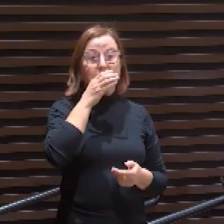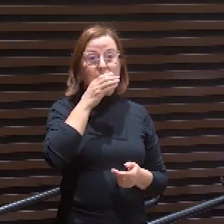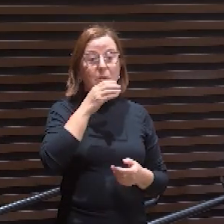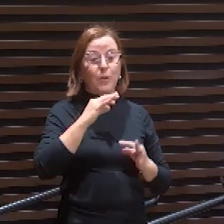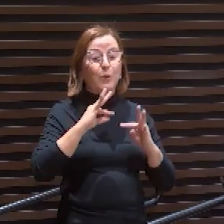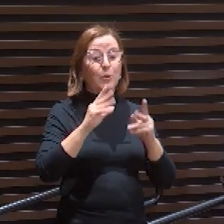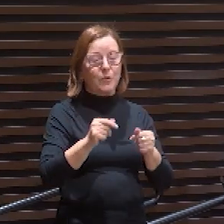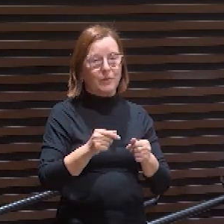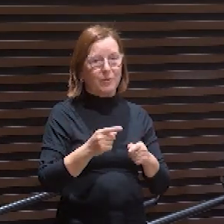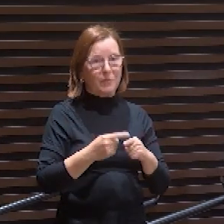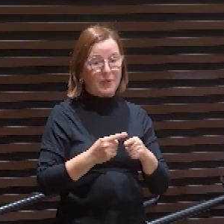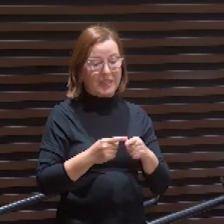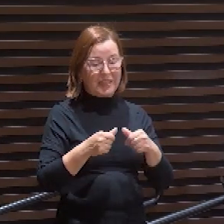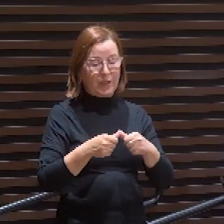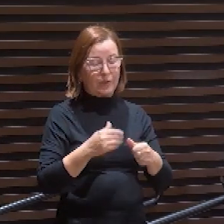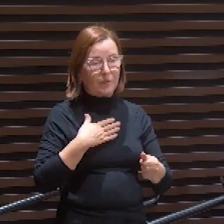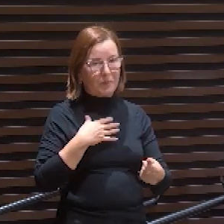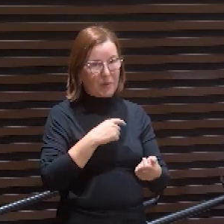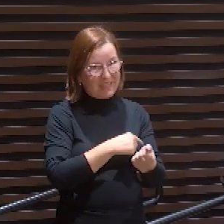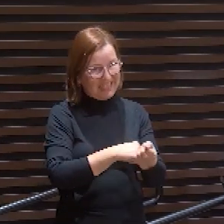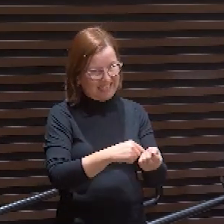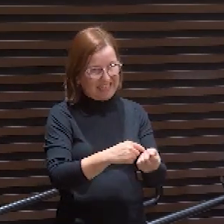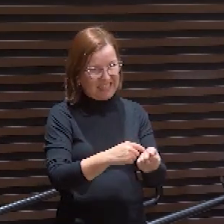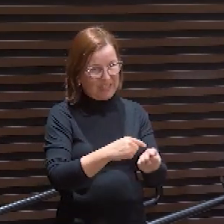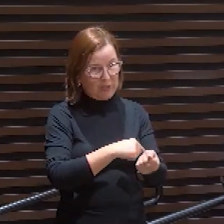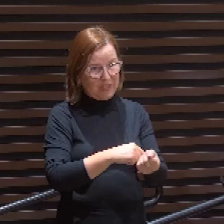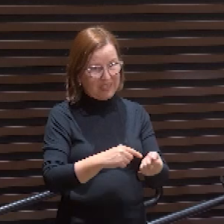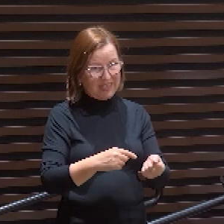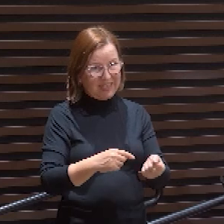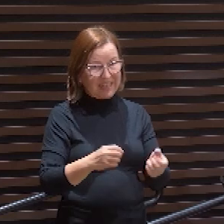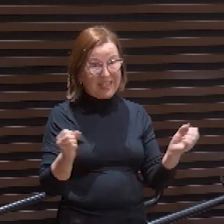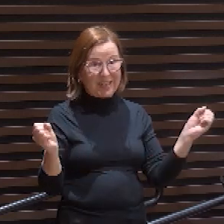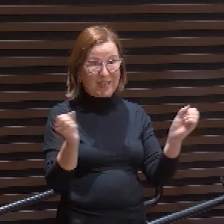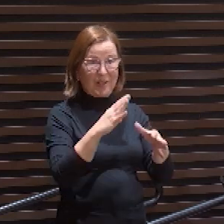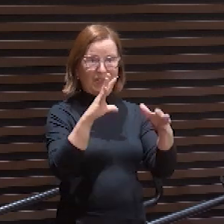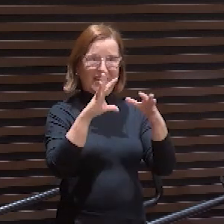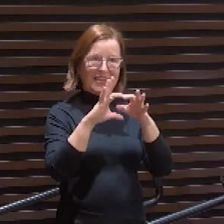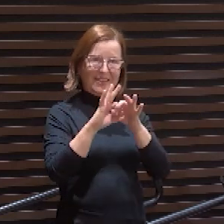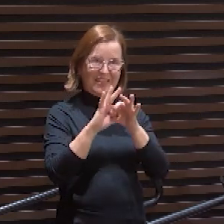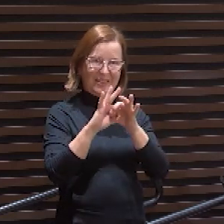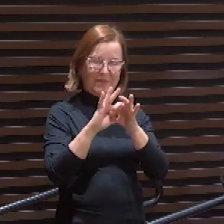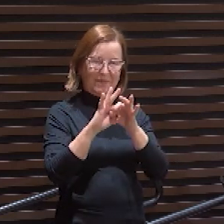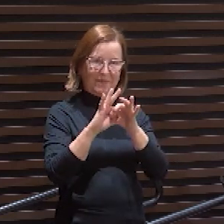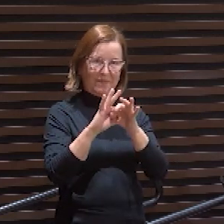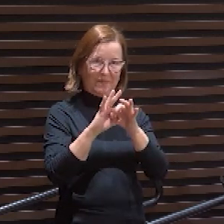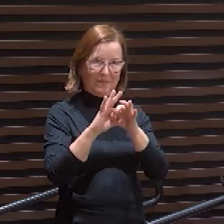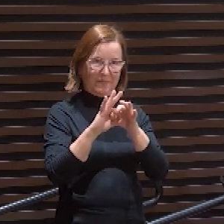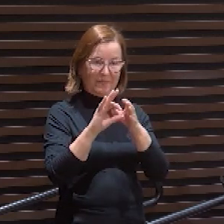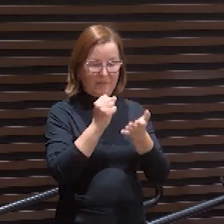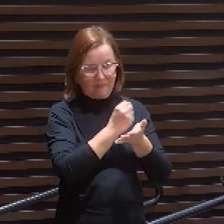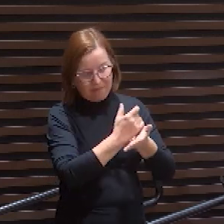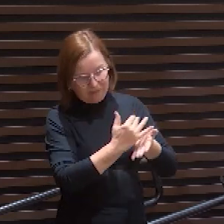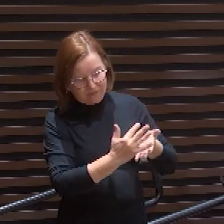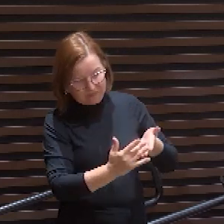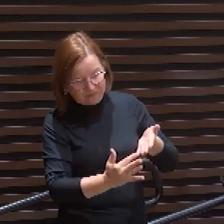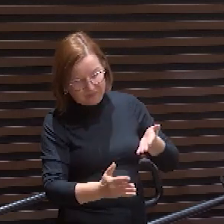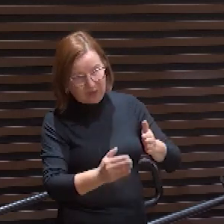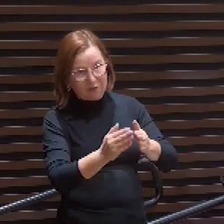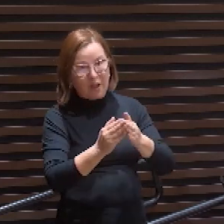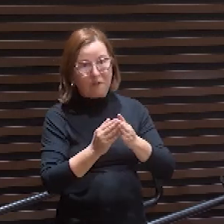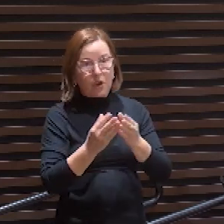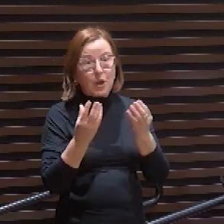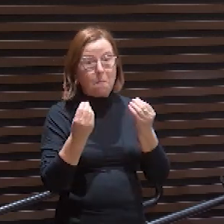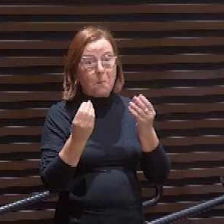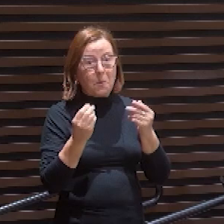Porque isto é o meu sangue, o sangue da nova aliança, derramado em favor de